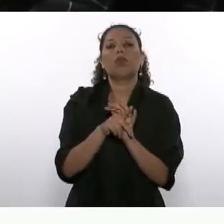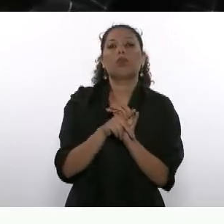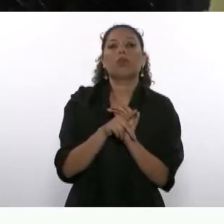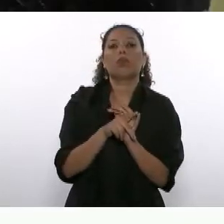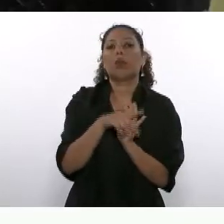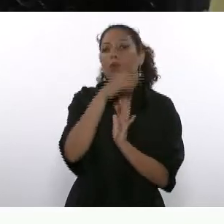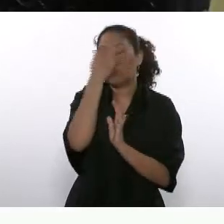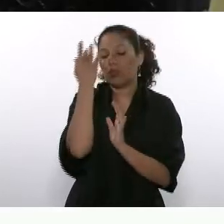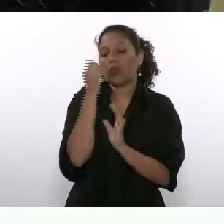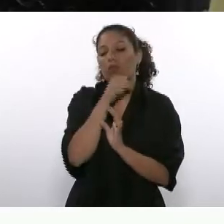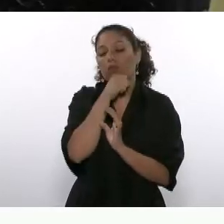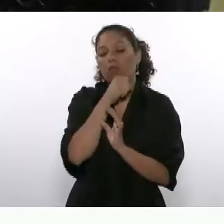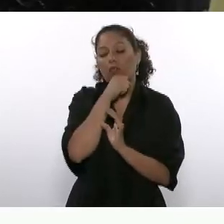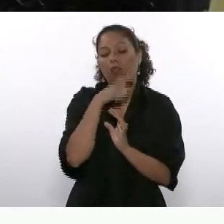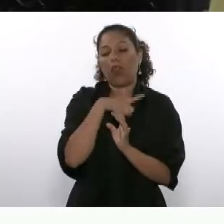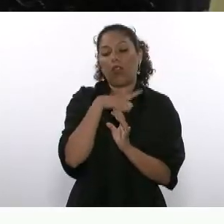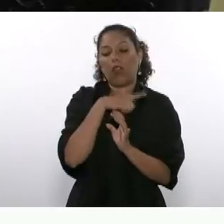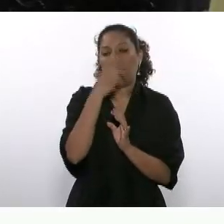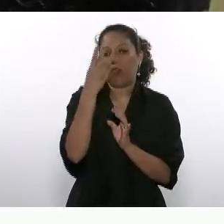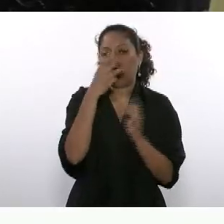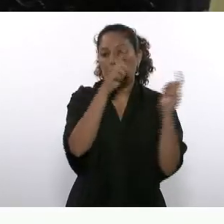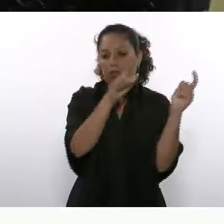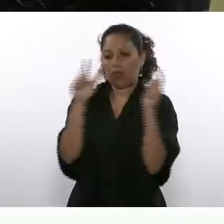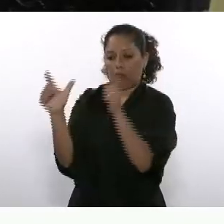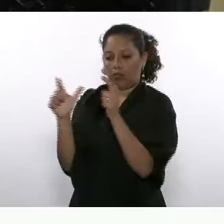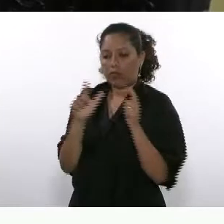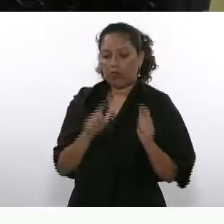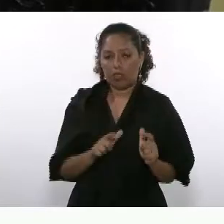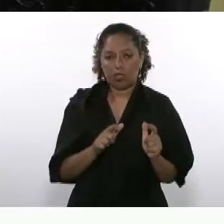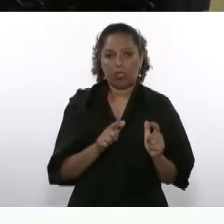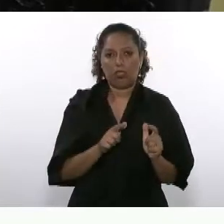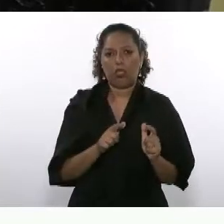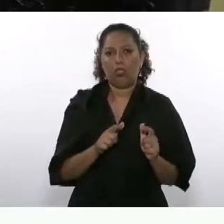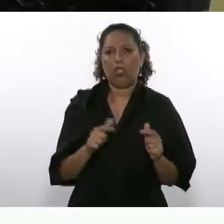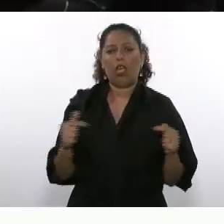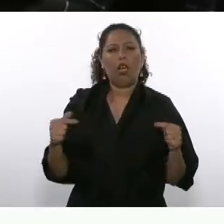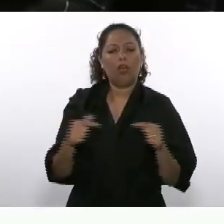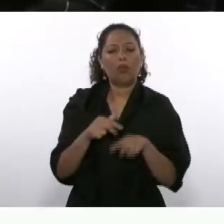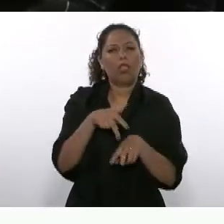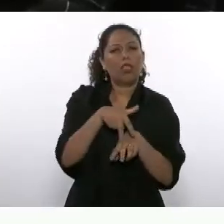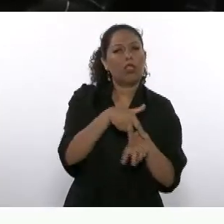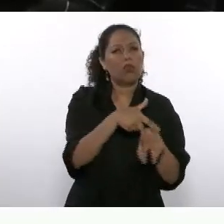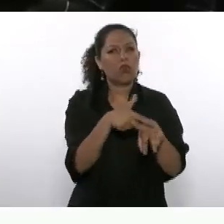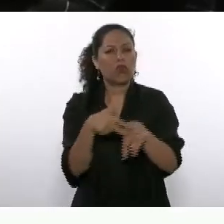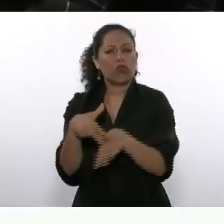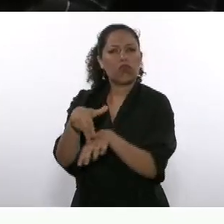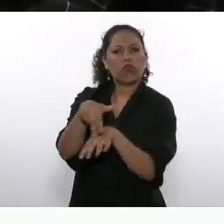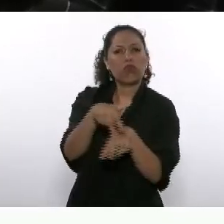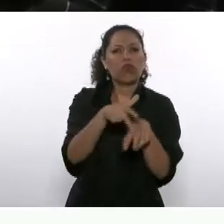Mas tem 3 núcleos lá. Me parece que me refiro a alguma coisa relacionada a surf adaptado. Também.